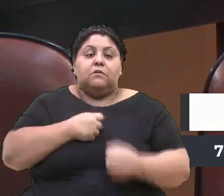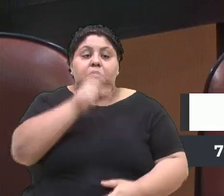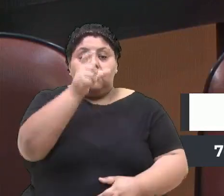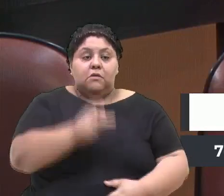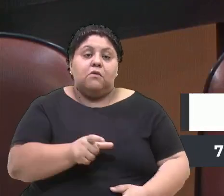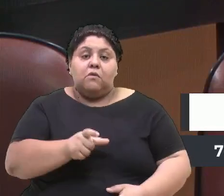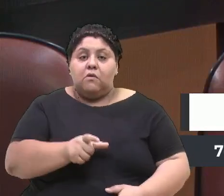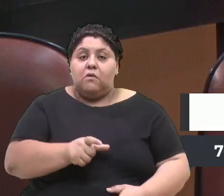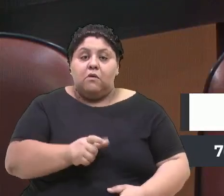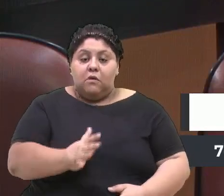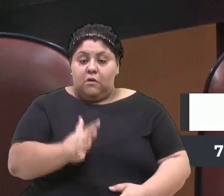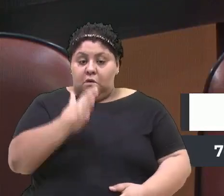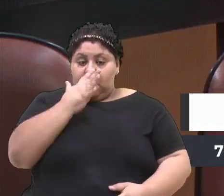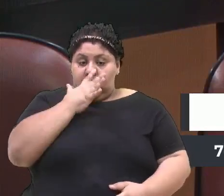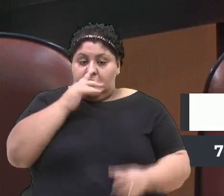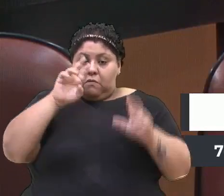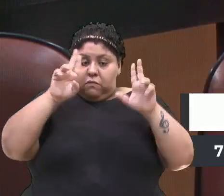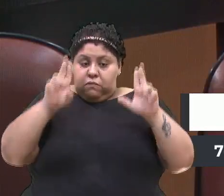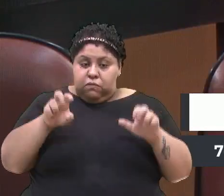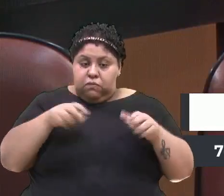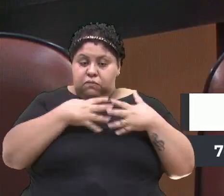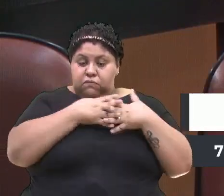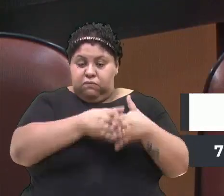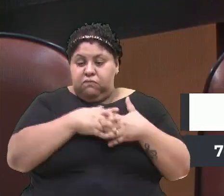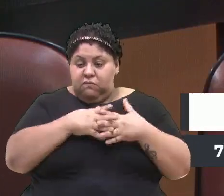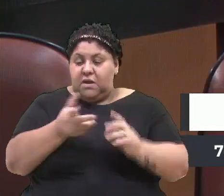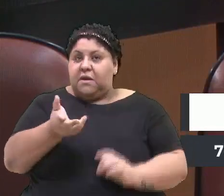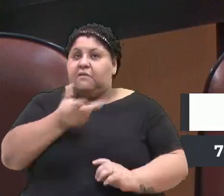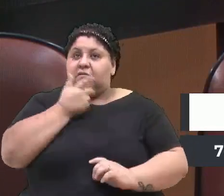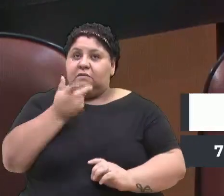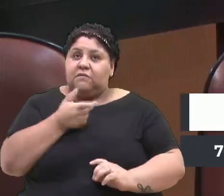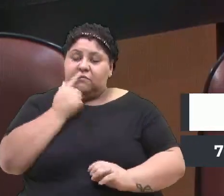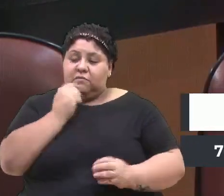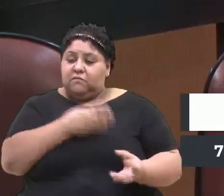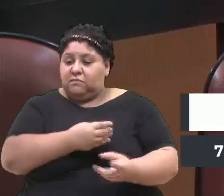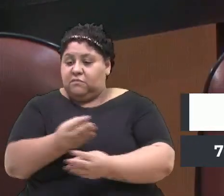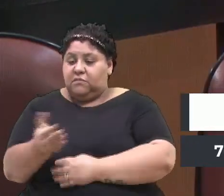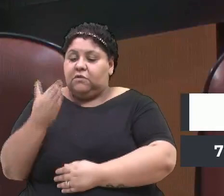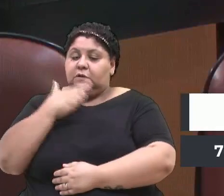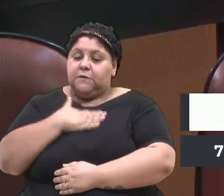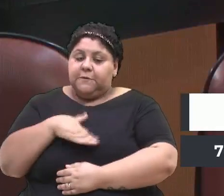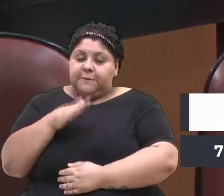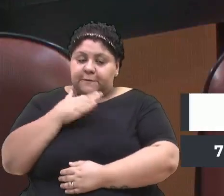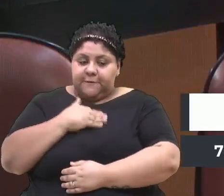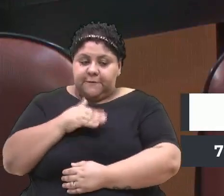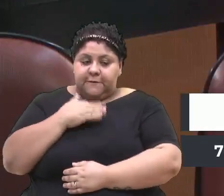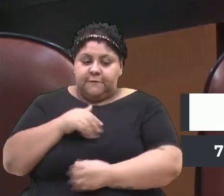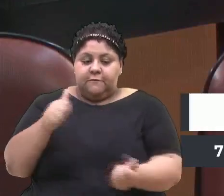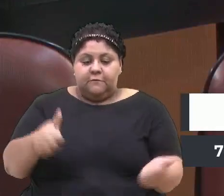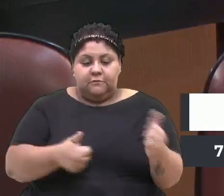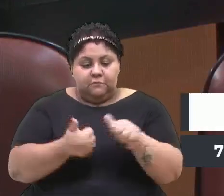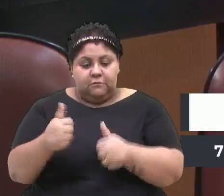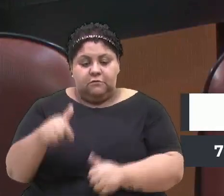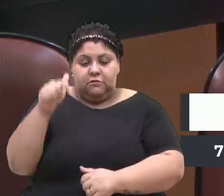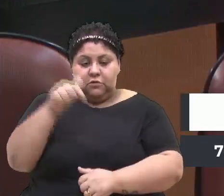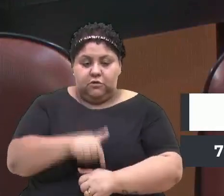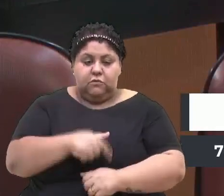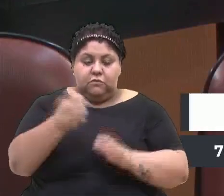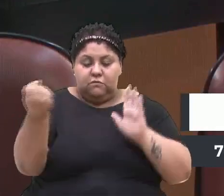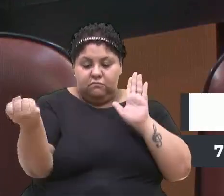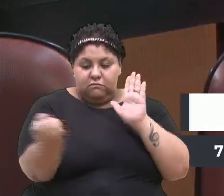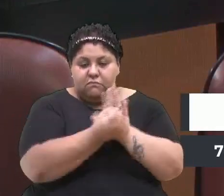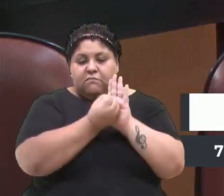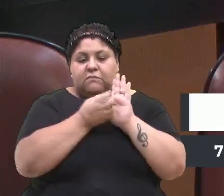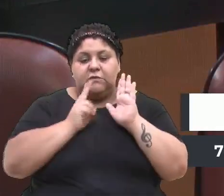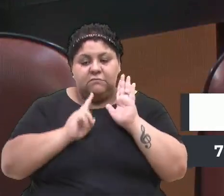admirável os assuntos complicados ele tratava com muita calma e paciência qualidades que vão ficar marcadas